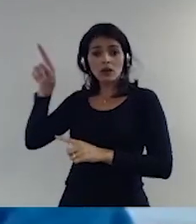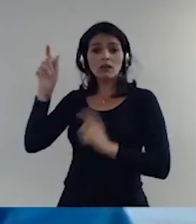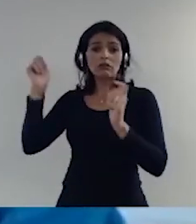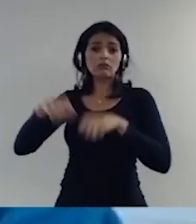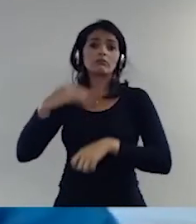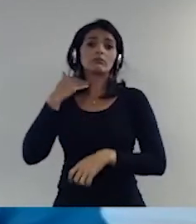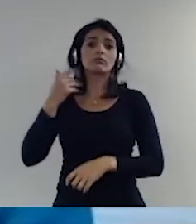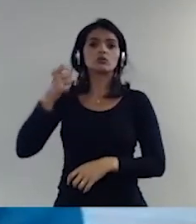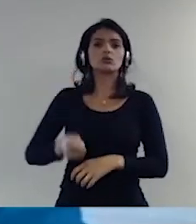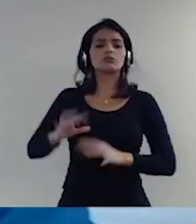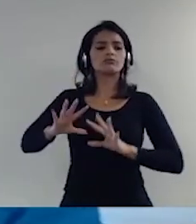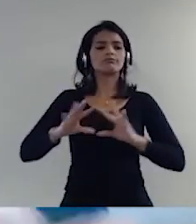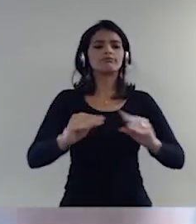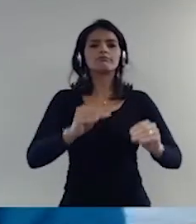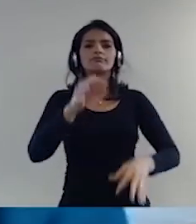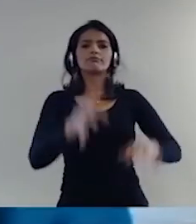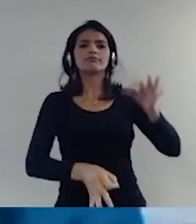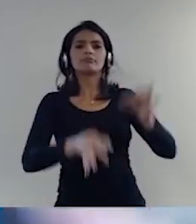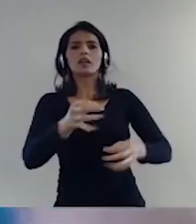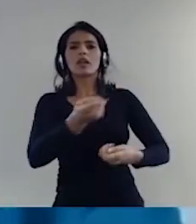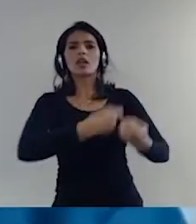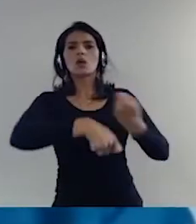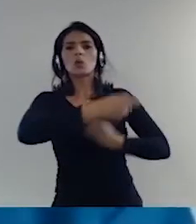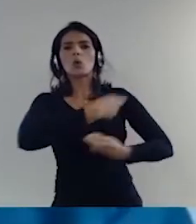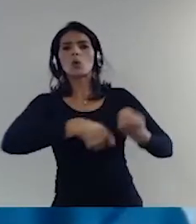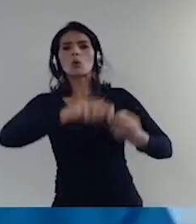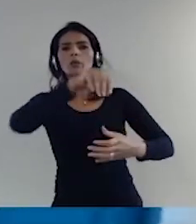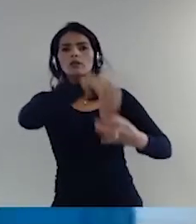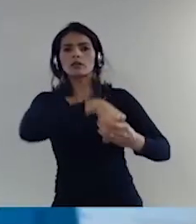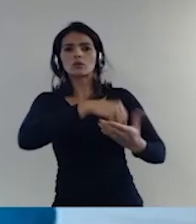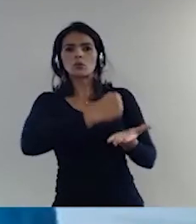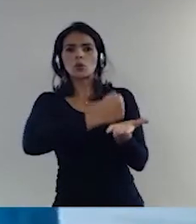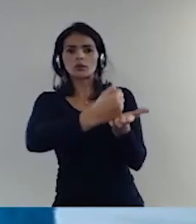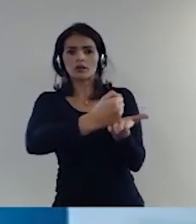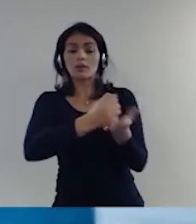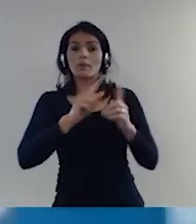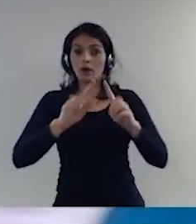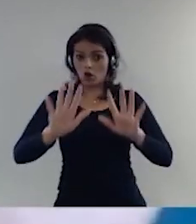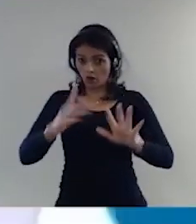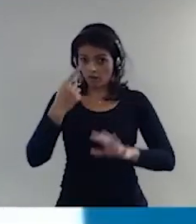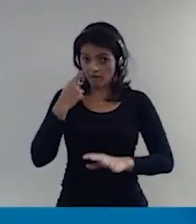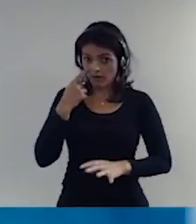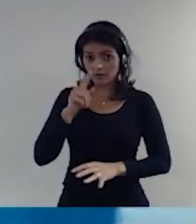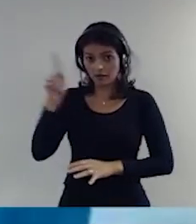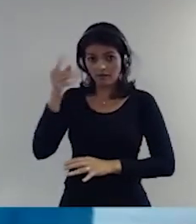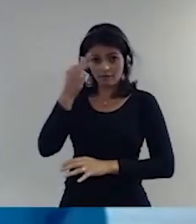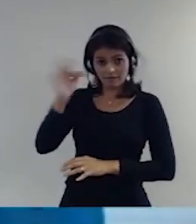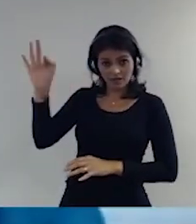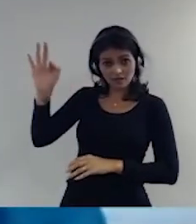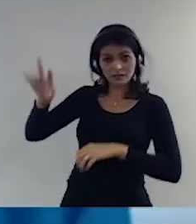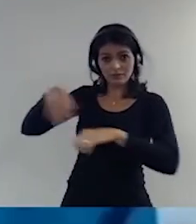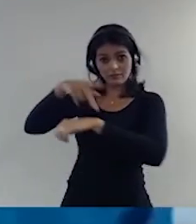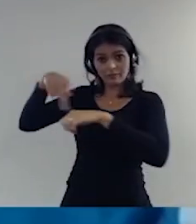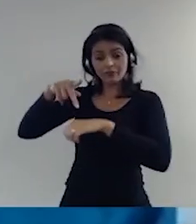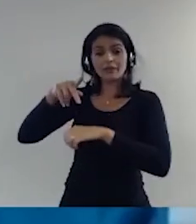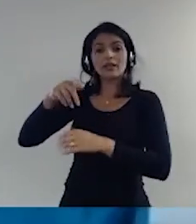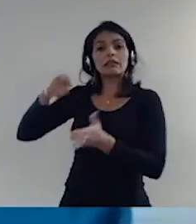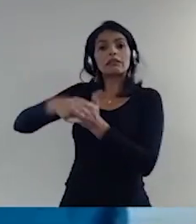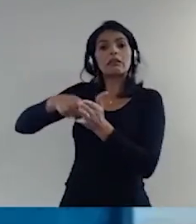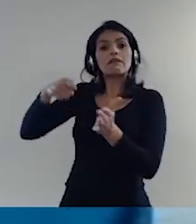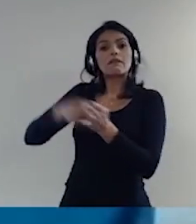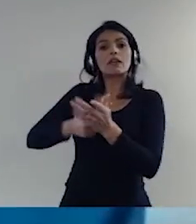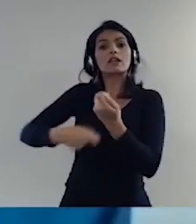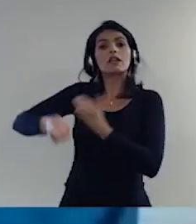juiz intervenha na economia interna do contrato. Mas notem, no caso da França, o dever